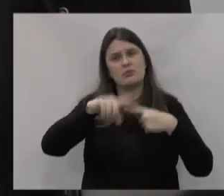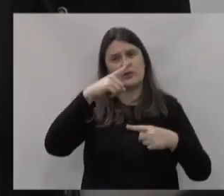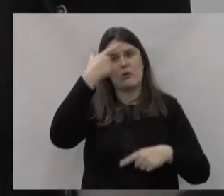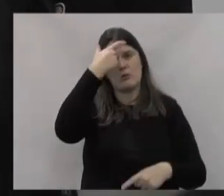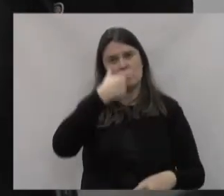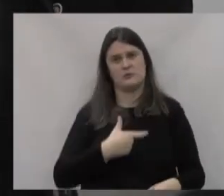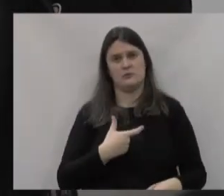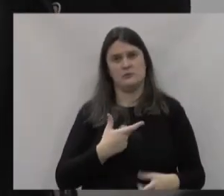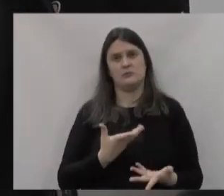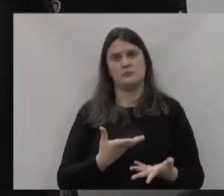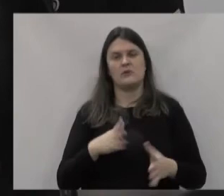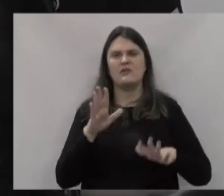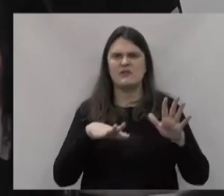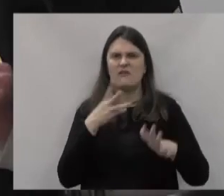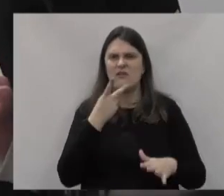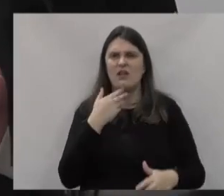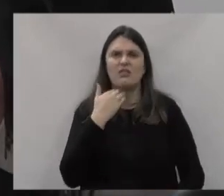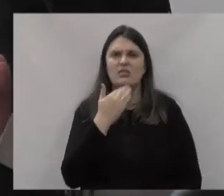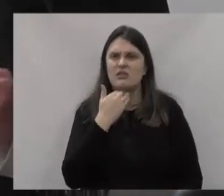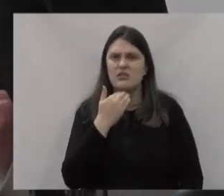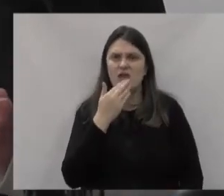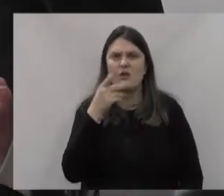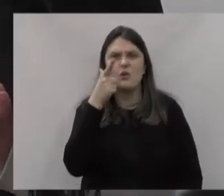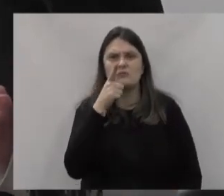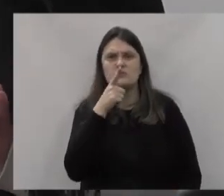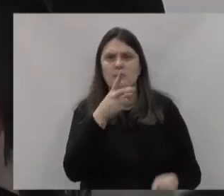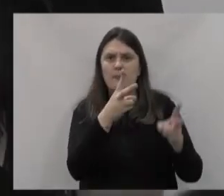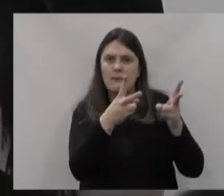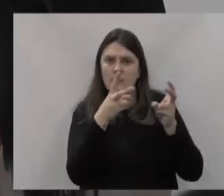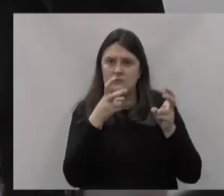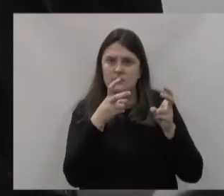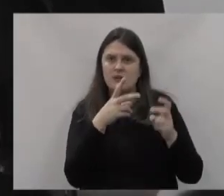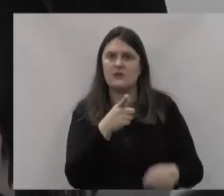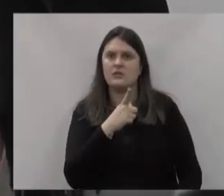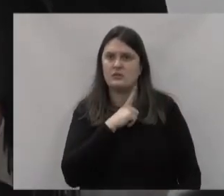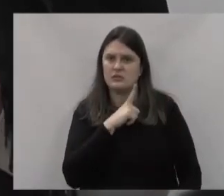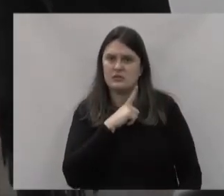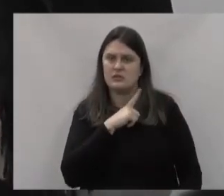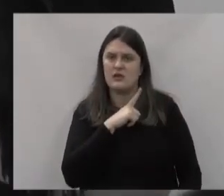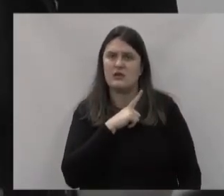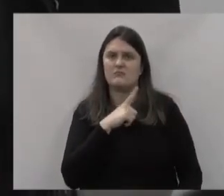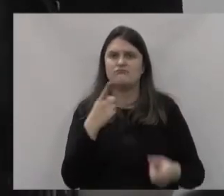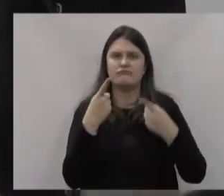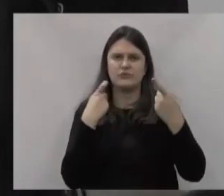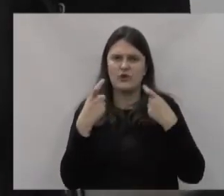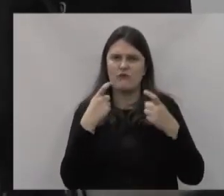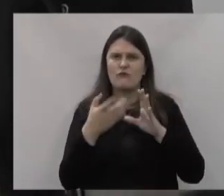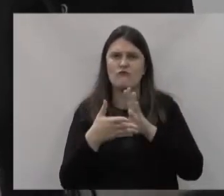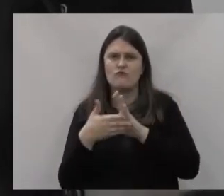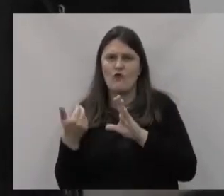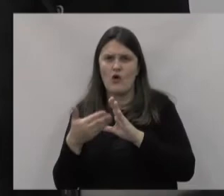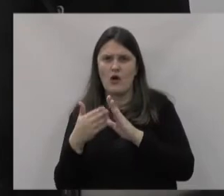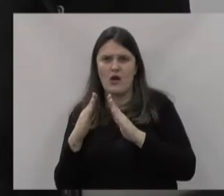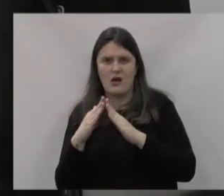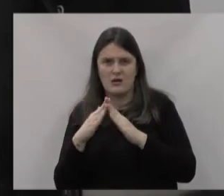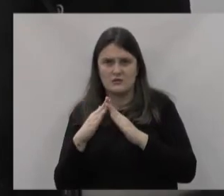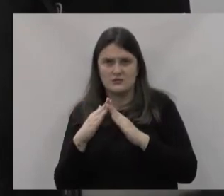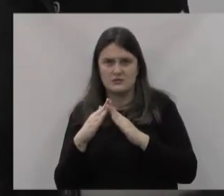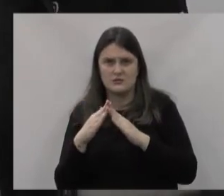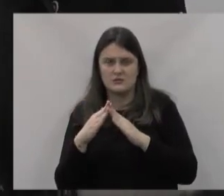A gente fala, pode ver, ninguém consegue notar que existe uma agressão de gênero fora de